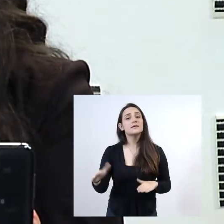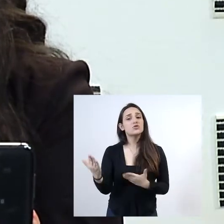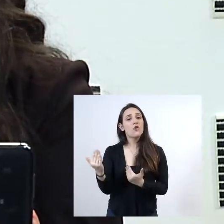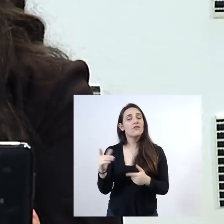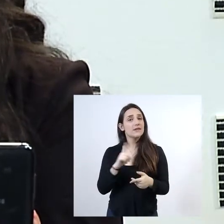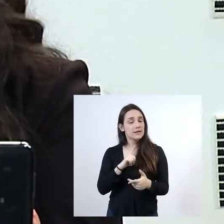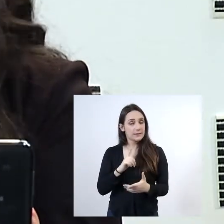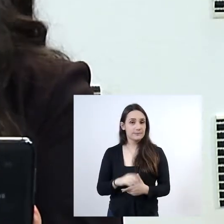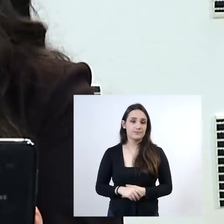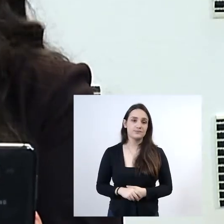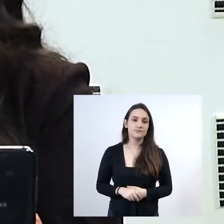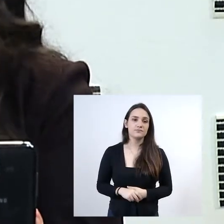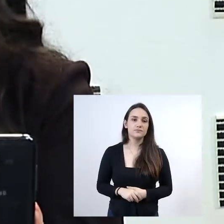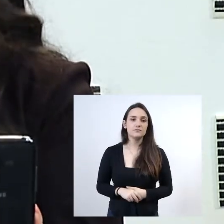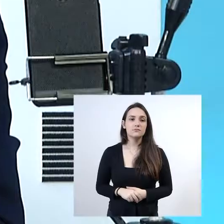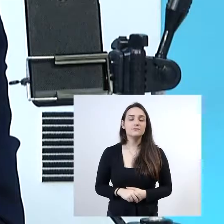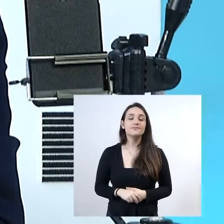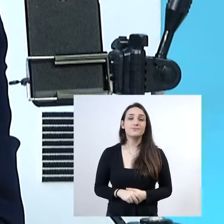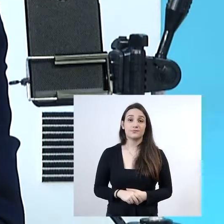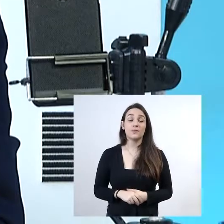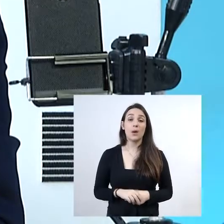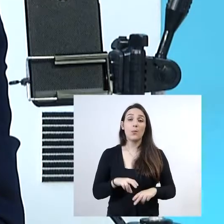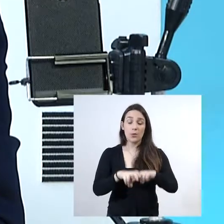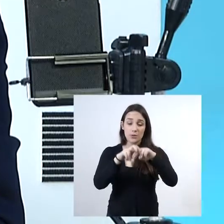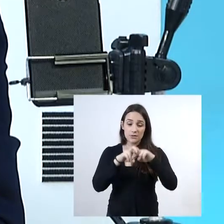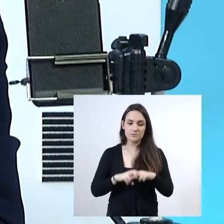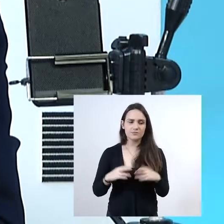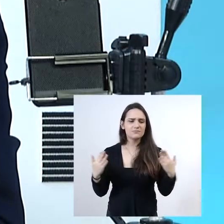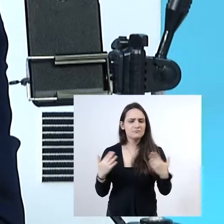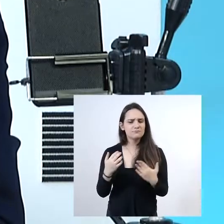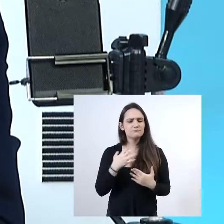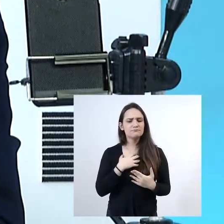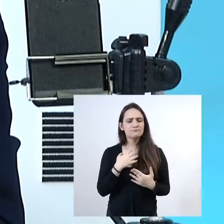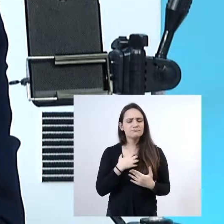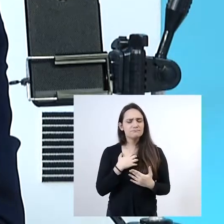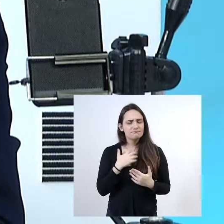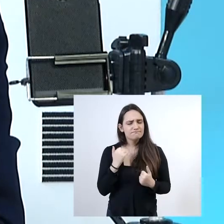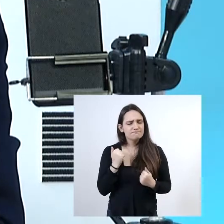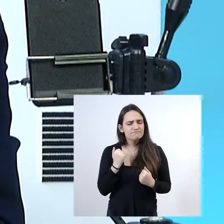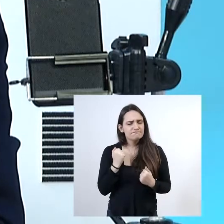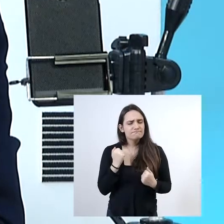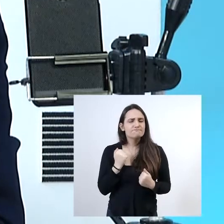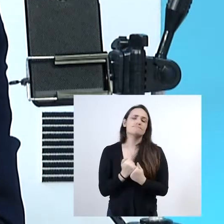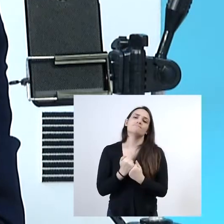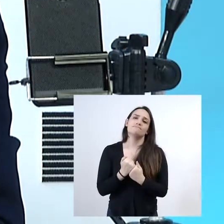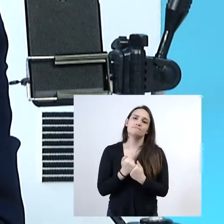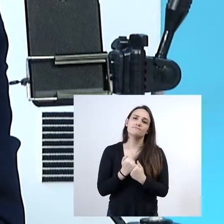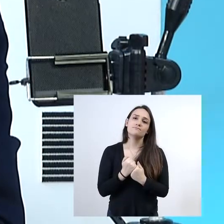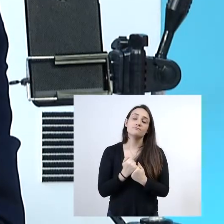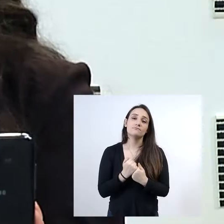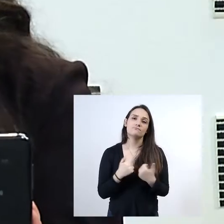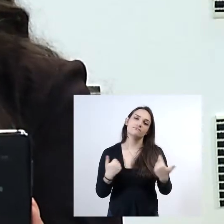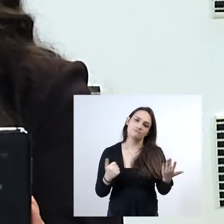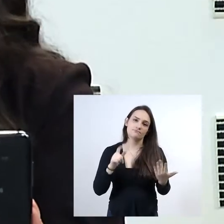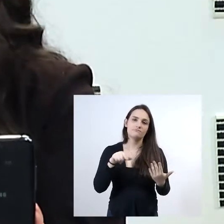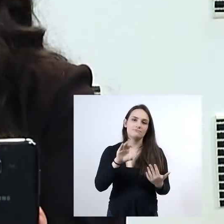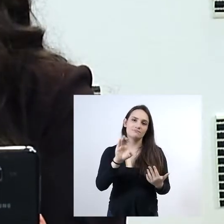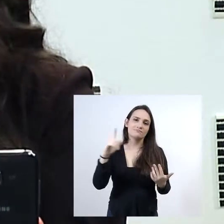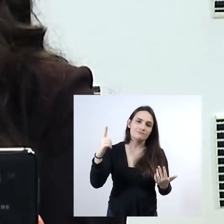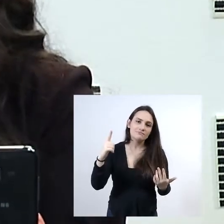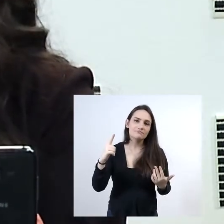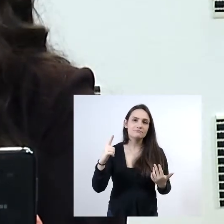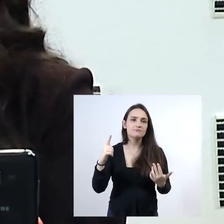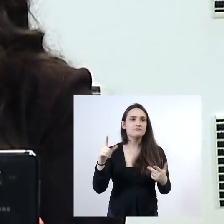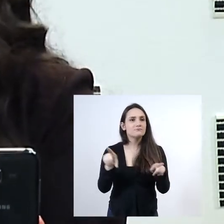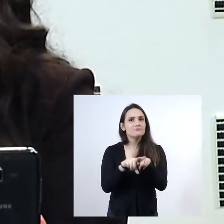e isso proporciona, sim, para nós um amparo, para que a gente possa estar fazendo isso. E, claro, também a